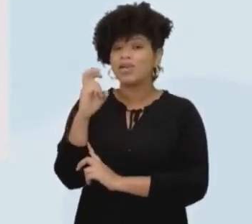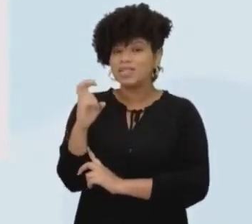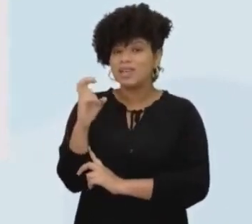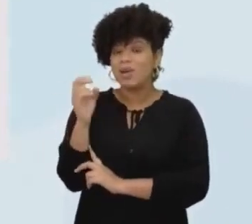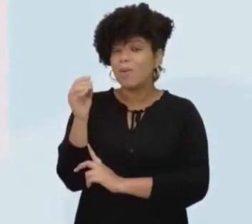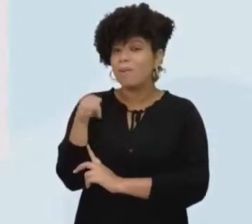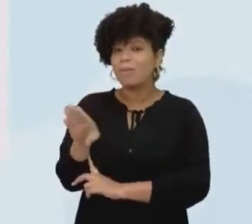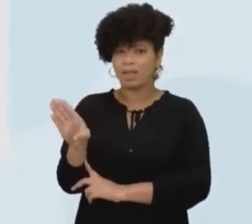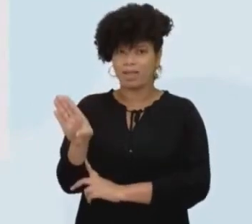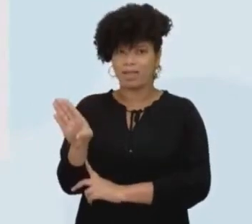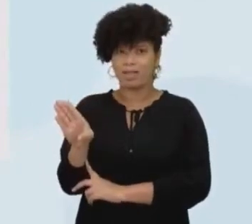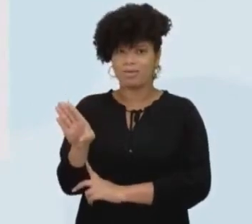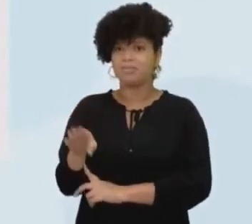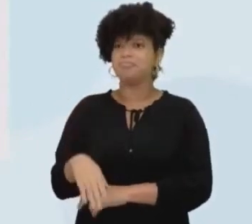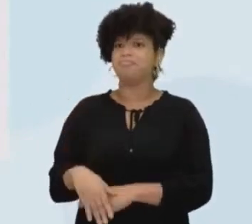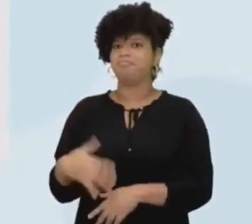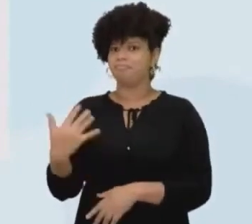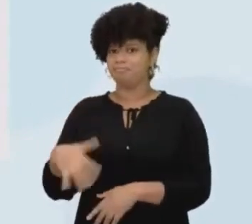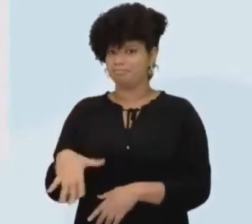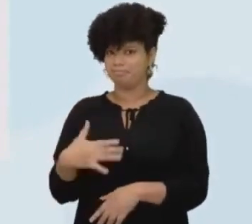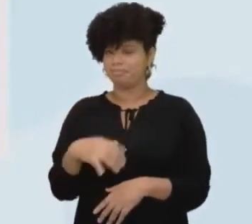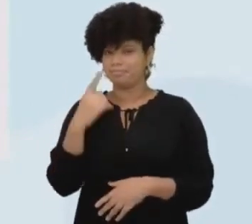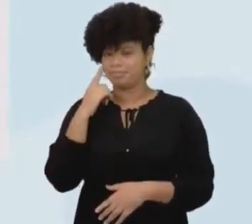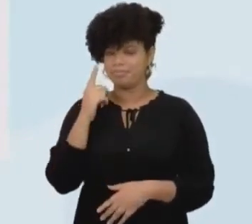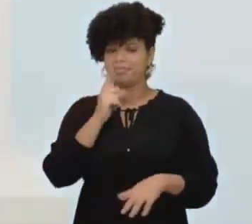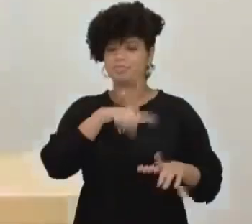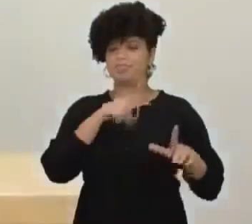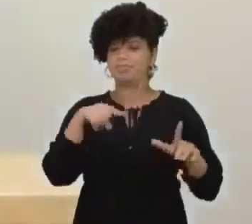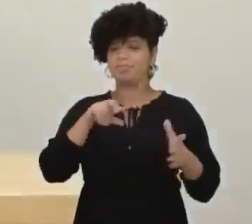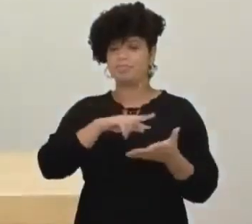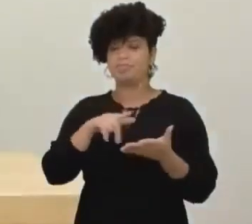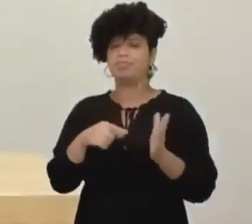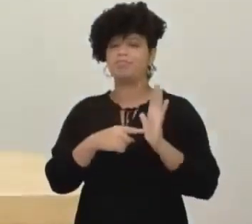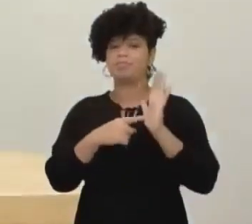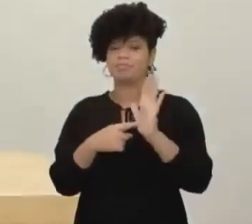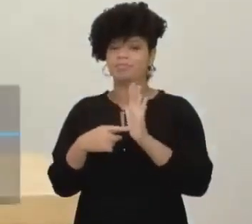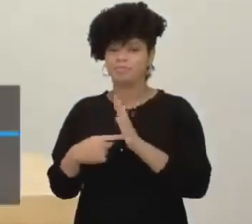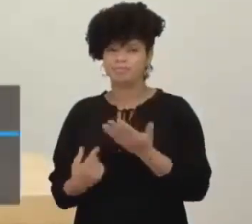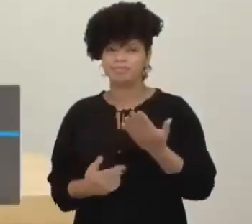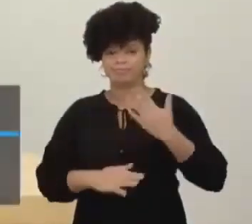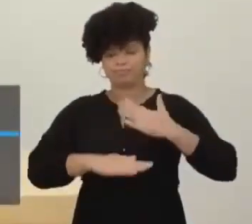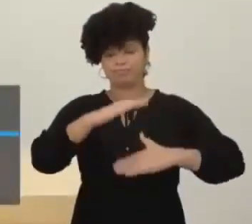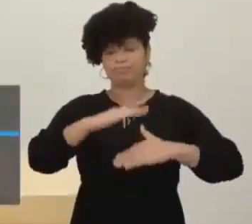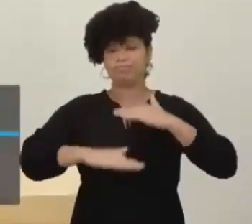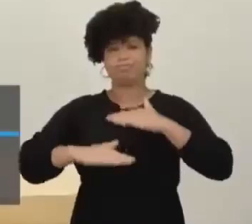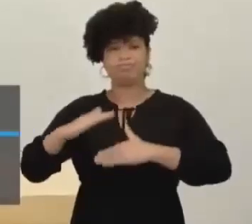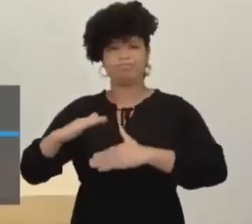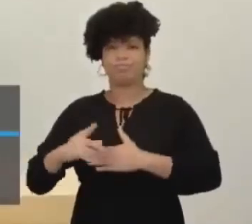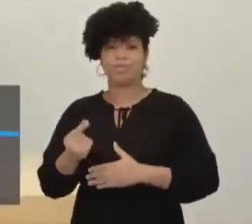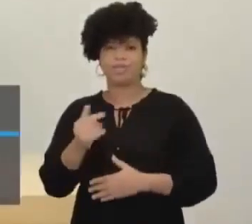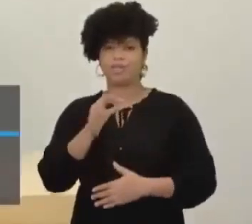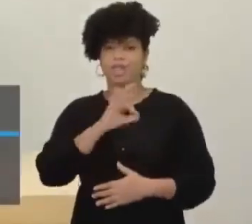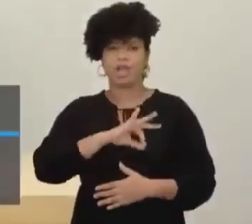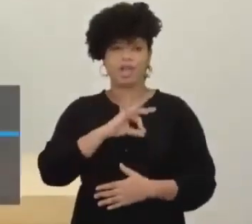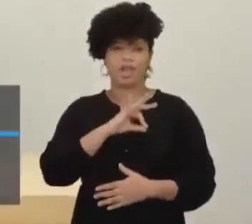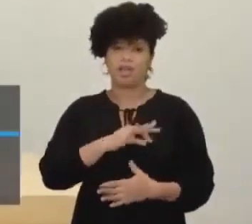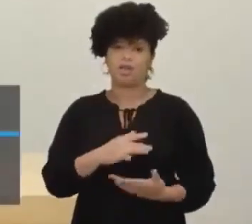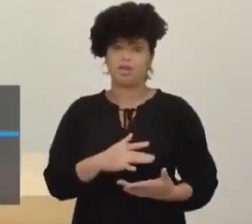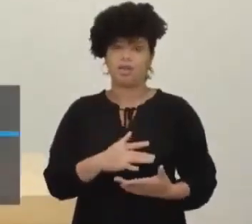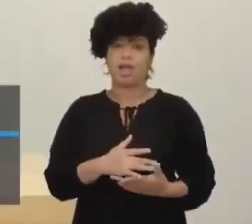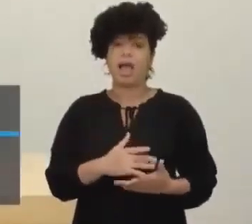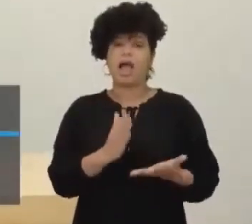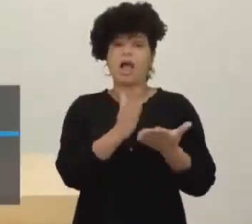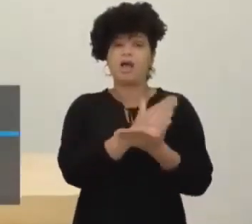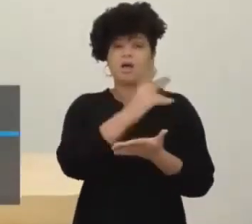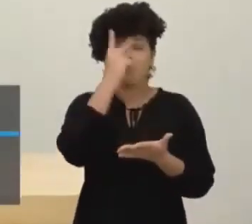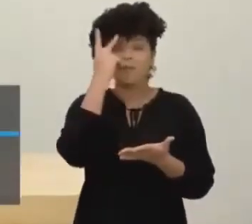bilhões de reais então a gente vê aí vários gráficos né demonstrando a questão da distribuição de renda né e valores aí